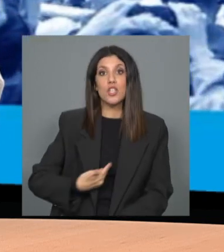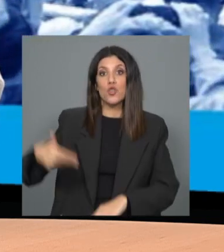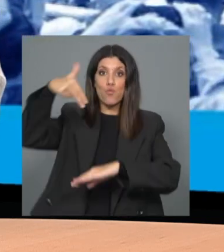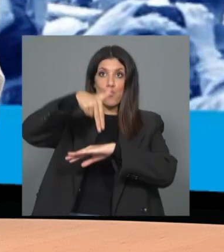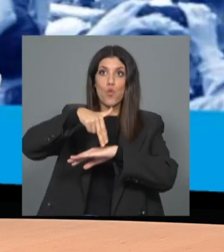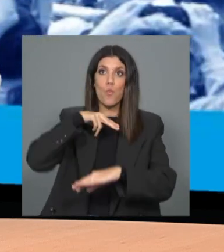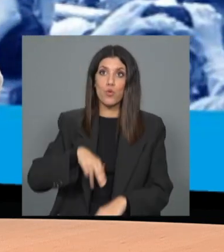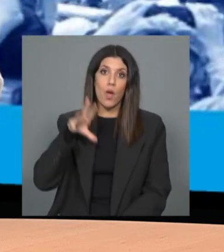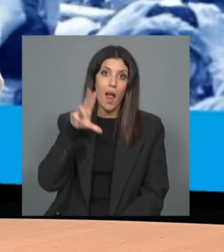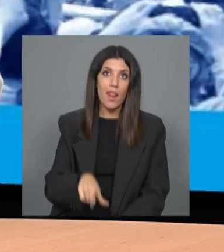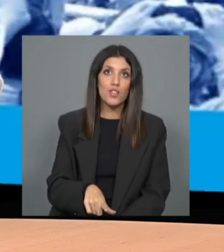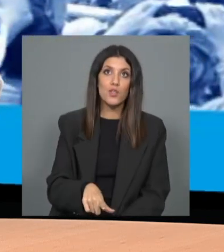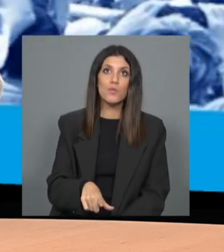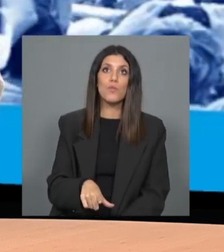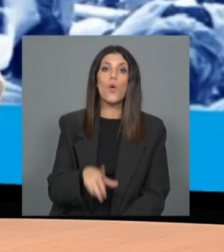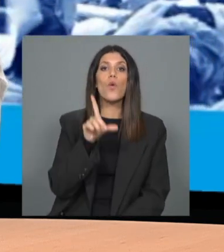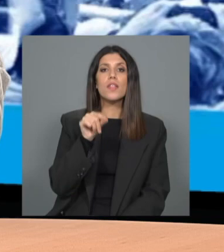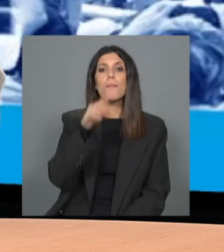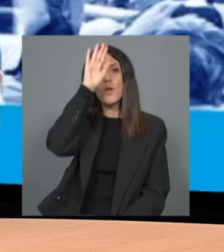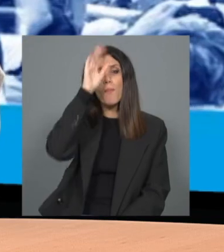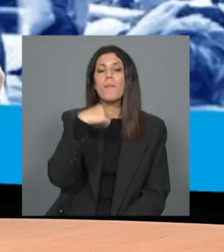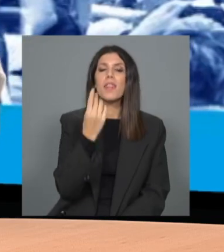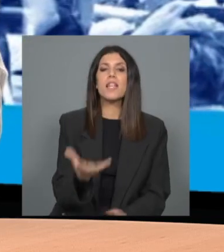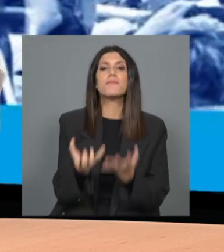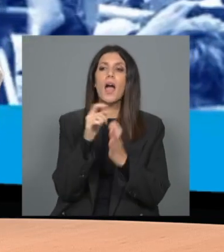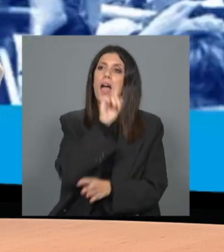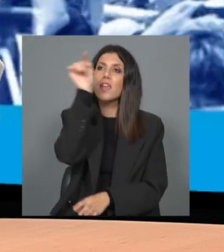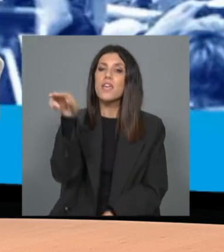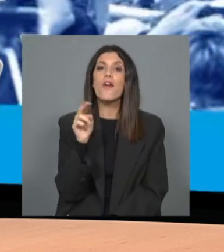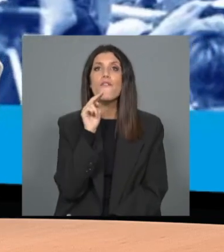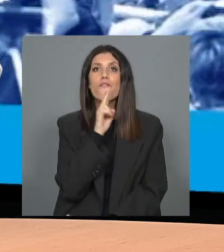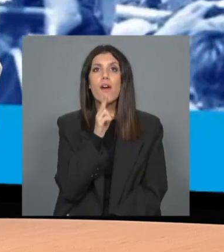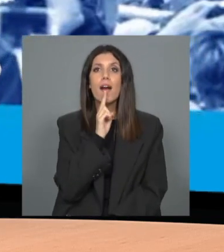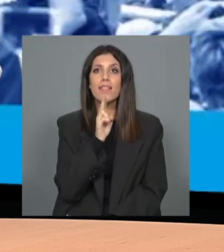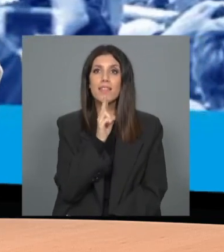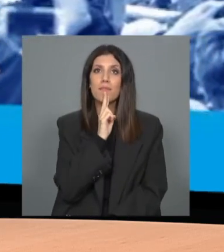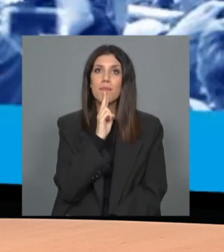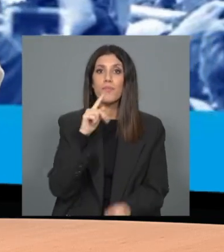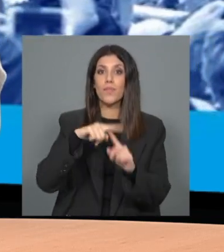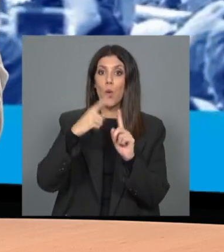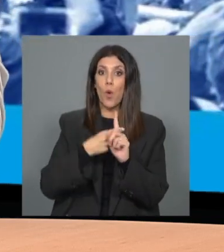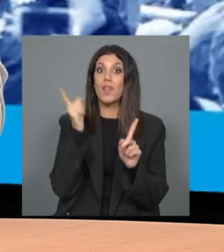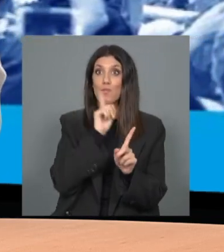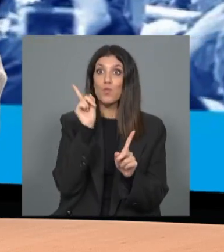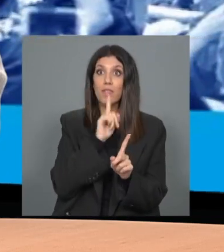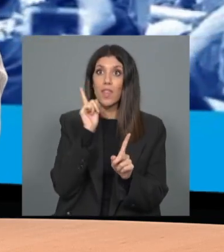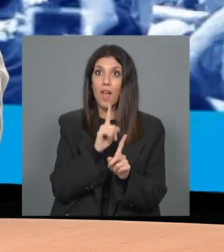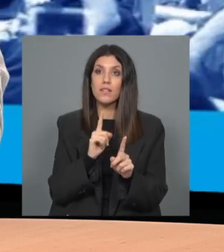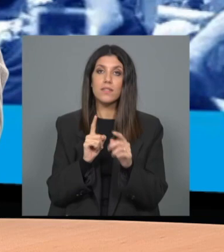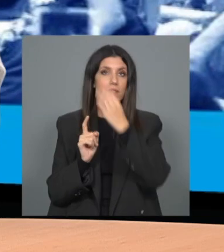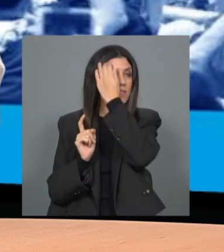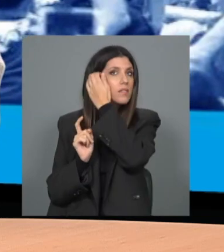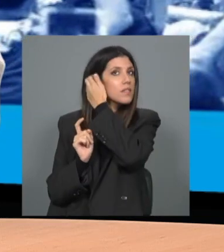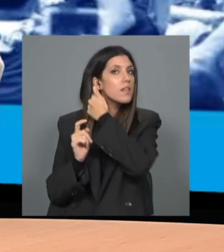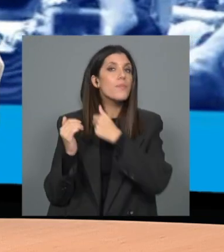em Lisboa, já disse também que queria ir a Fátima. É um ano importante nas etapas do Sínodo, porque vai ter a etapa continental